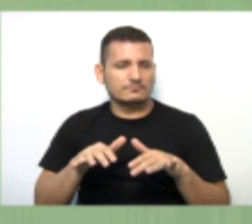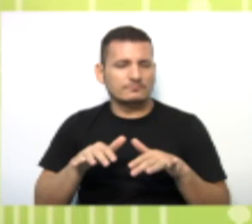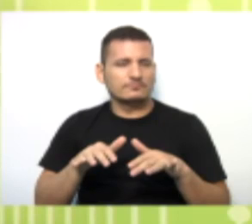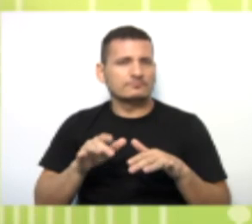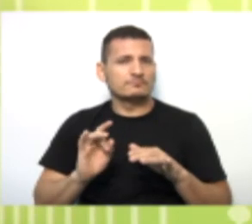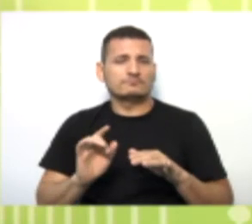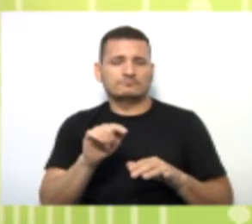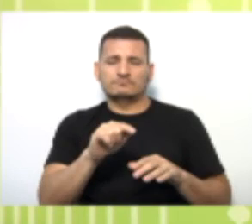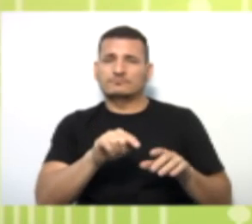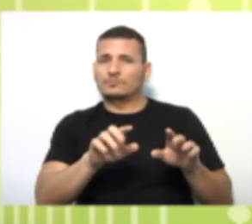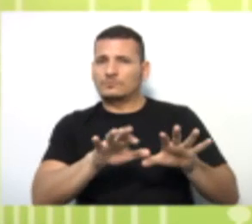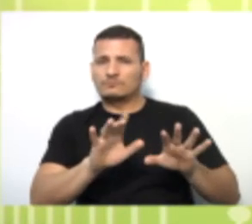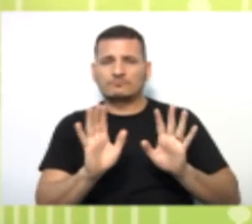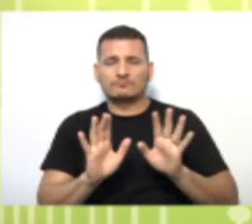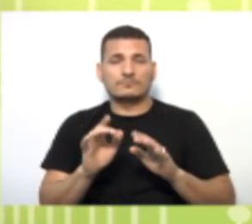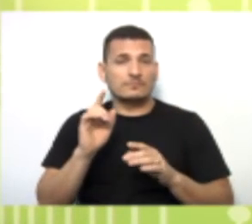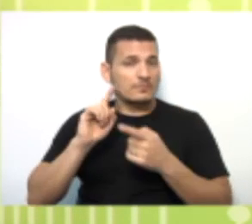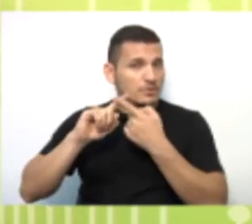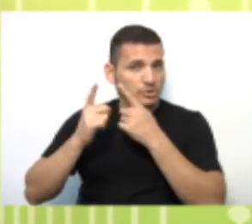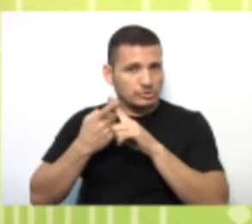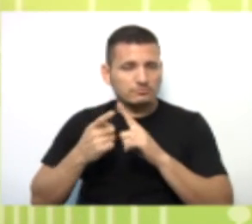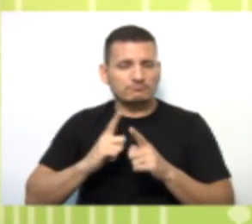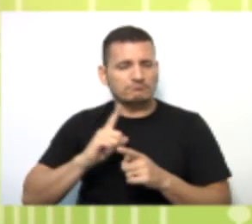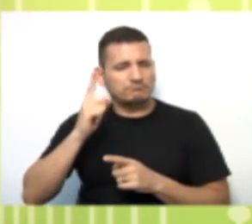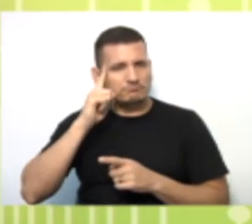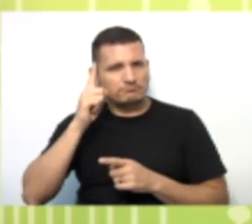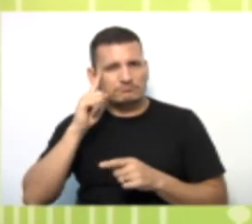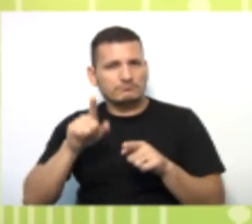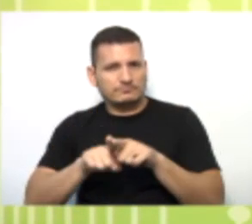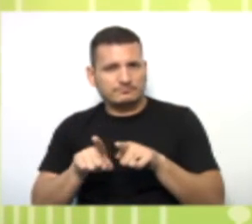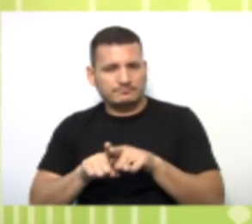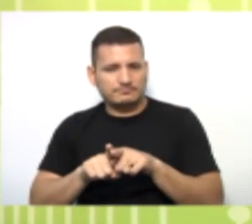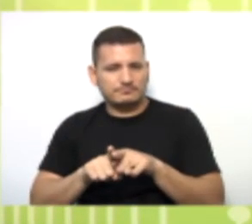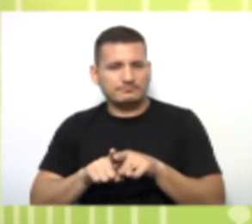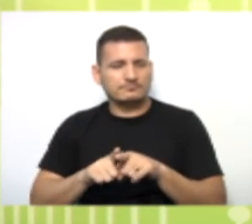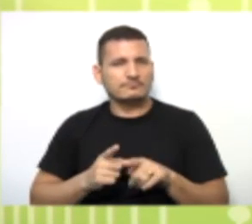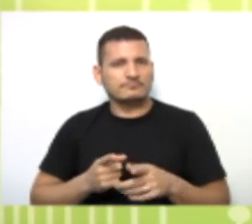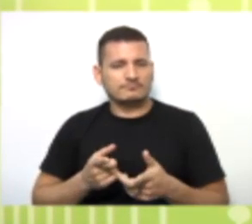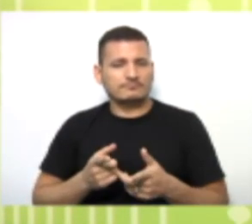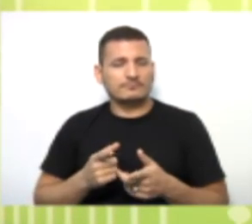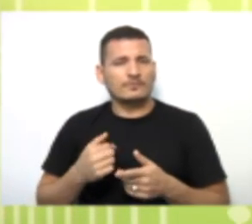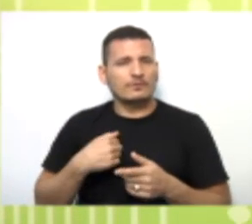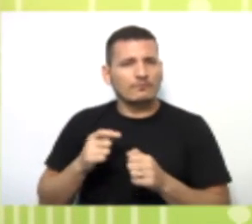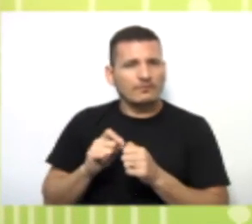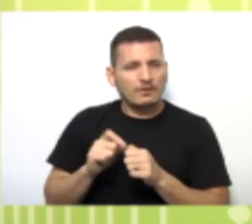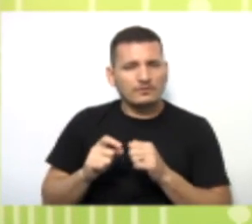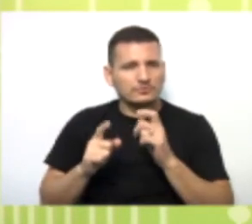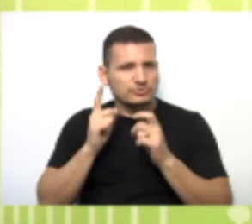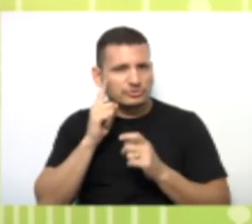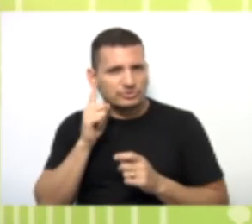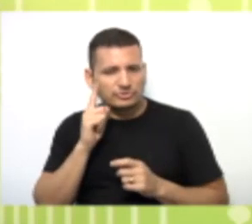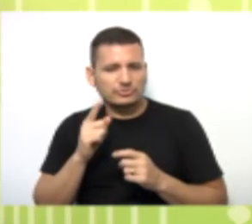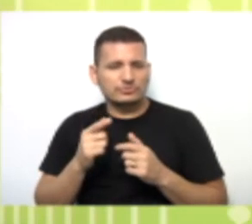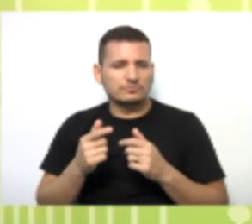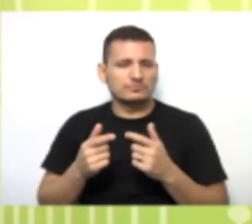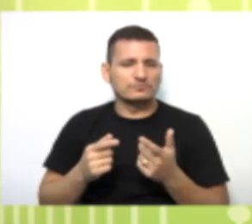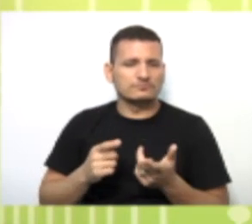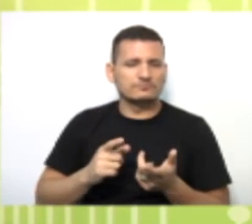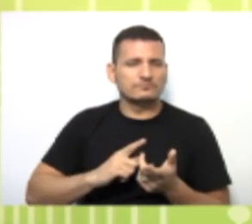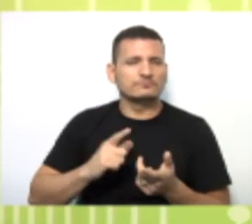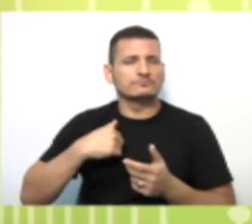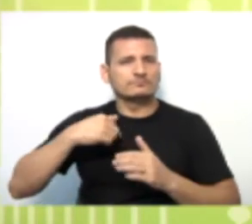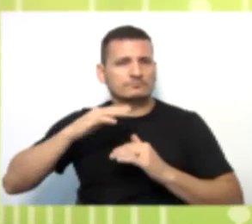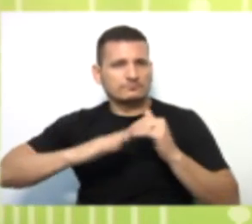no computador, mas a lógica existe no dia a dia também? A lógica está no que eu faço no dia a dia, está na